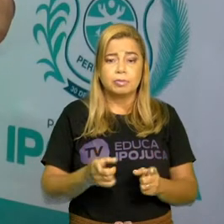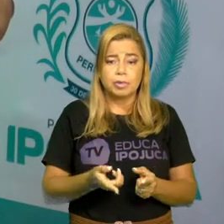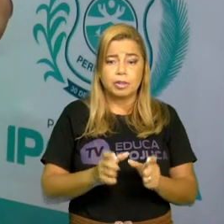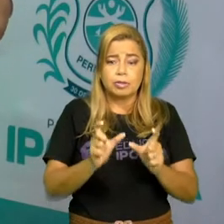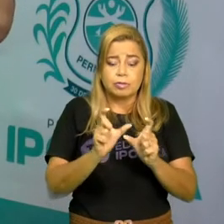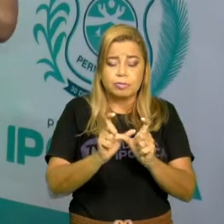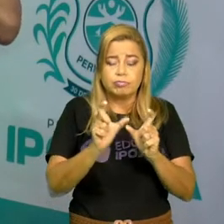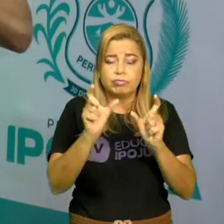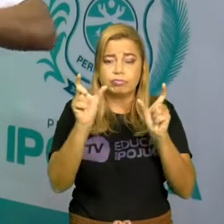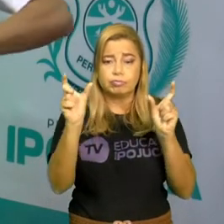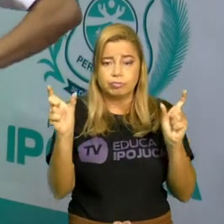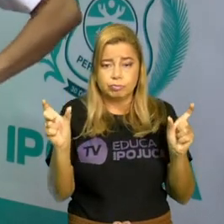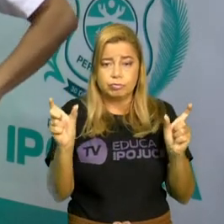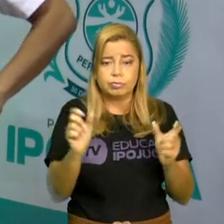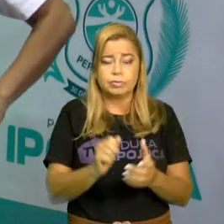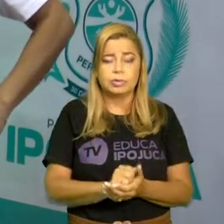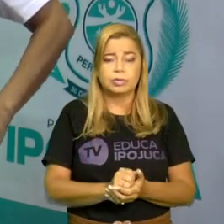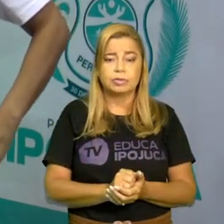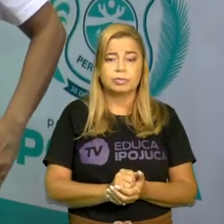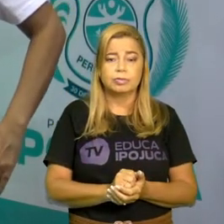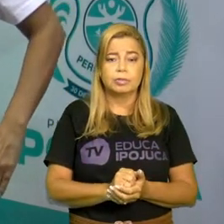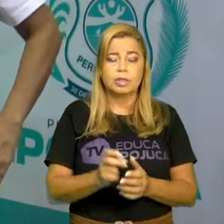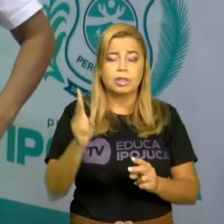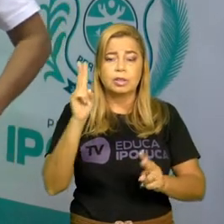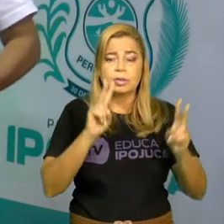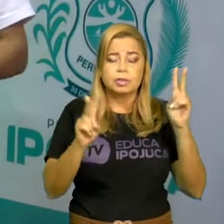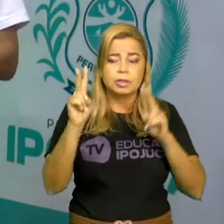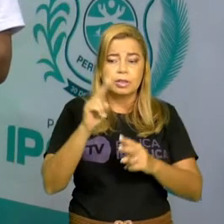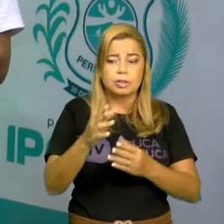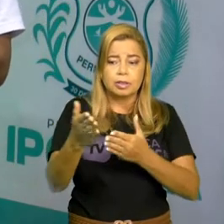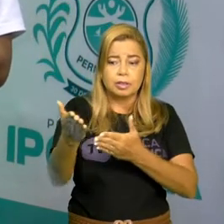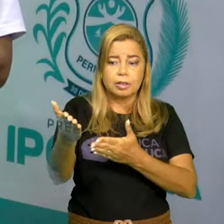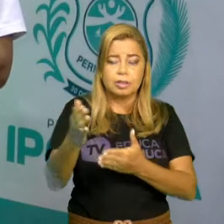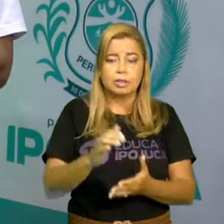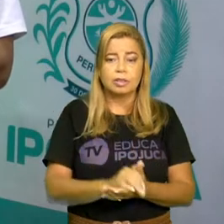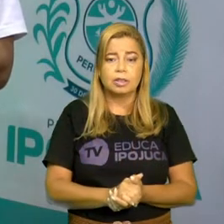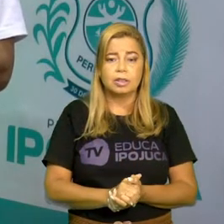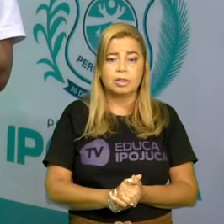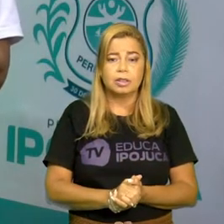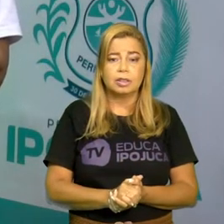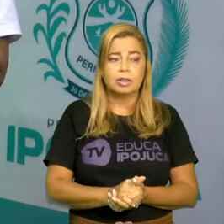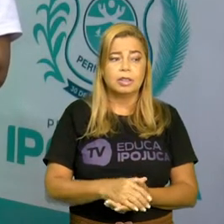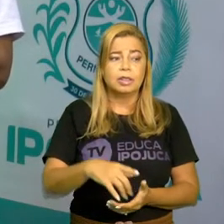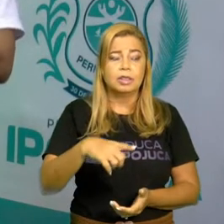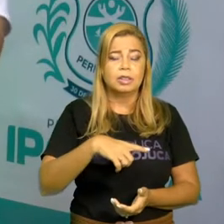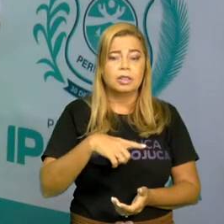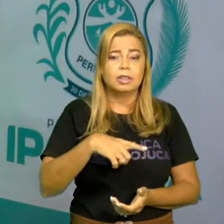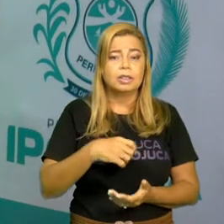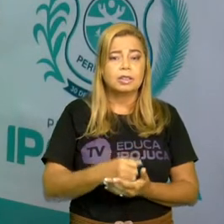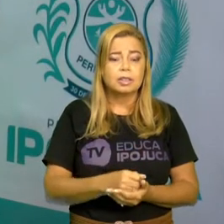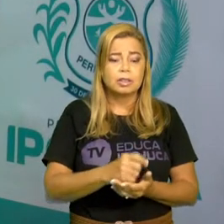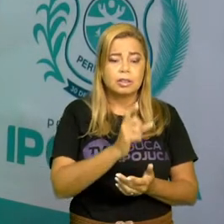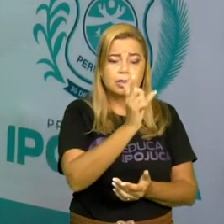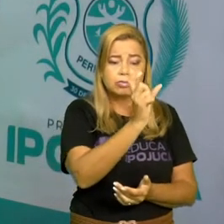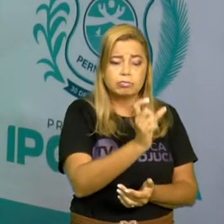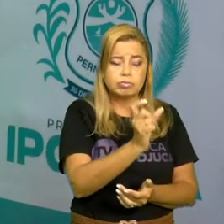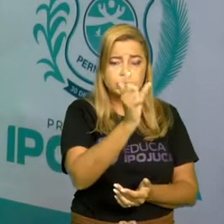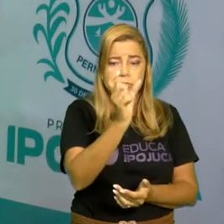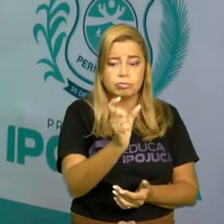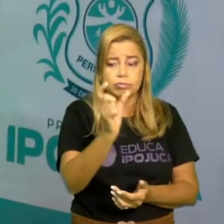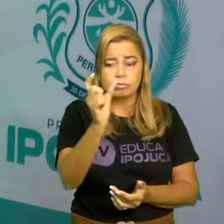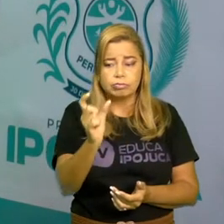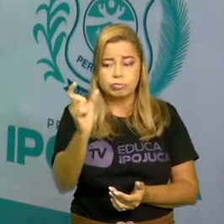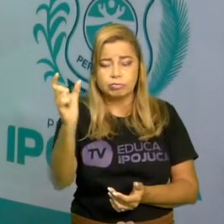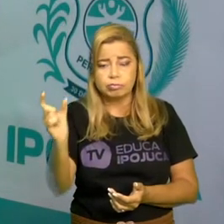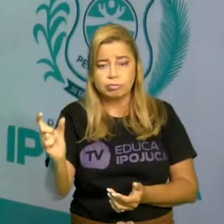decomposição você vai observar aqui na nossa telinha tem um número inteiro aqui e depois ele temos ele de